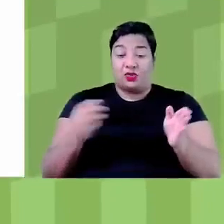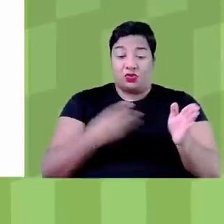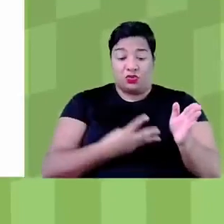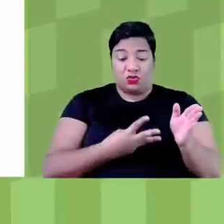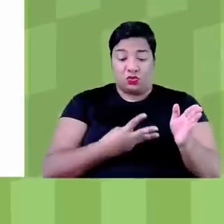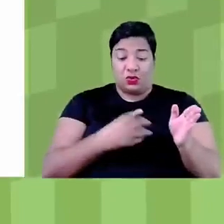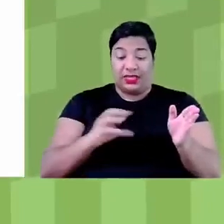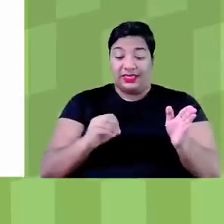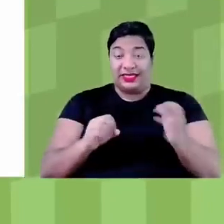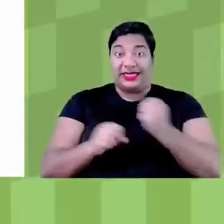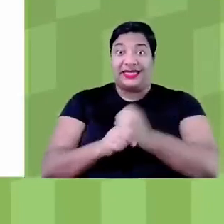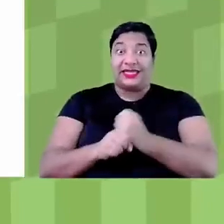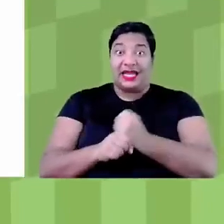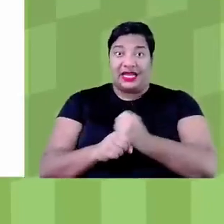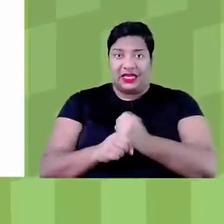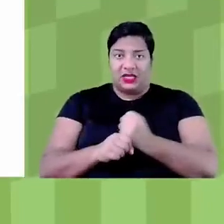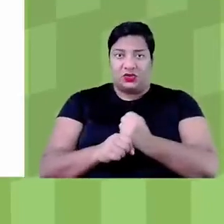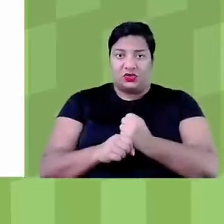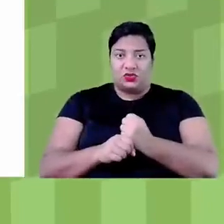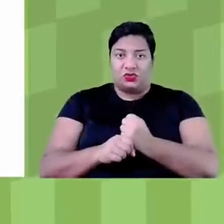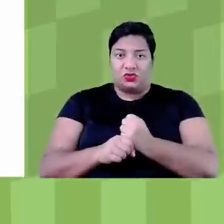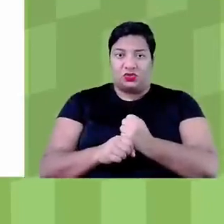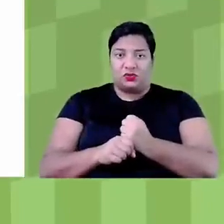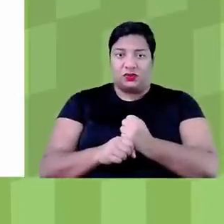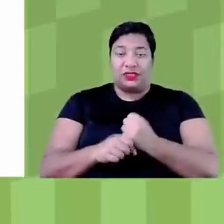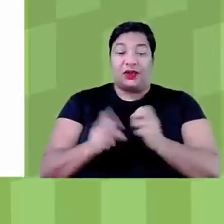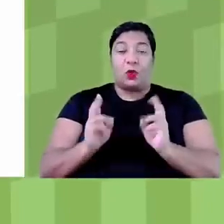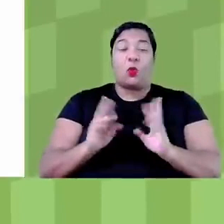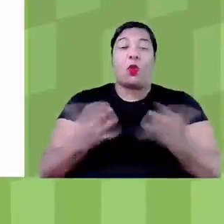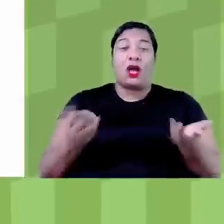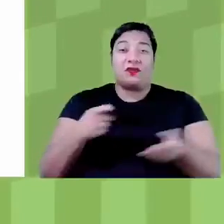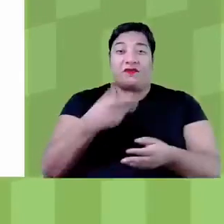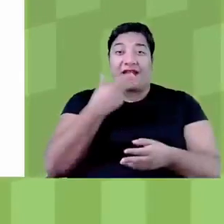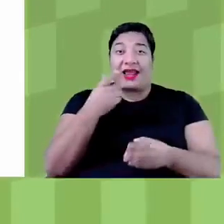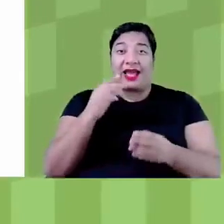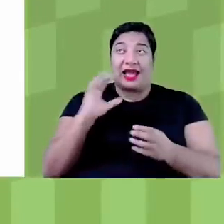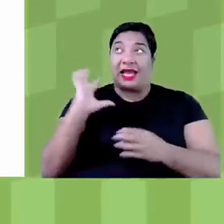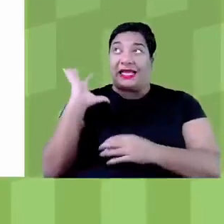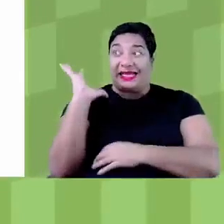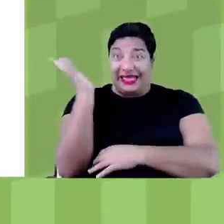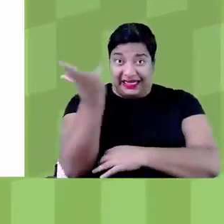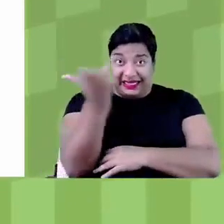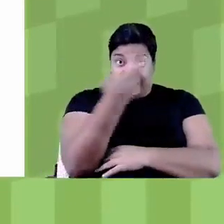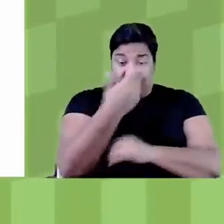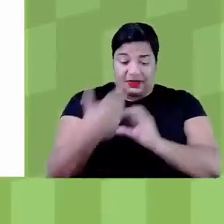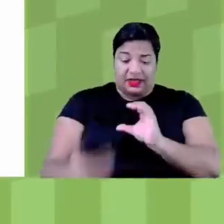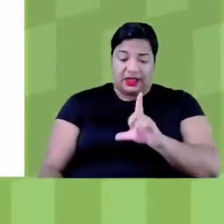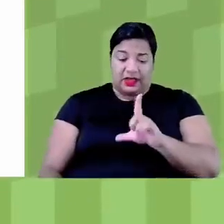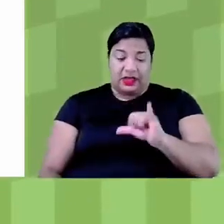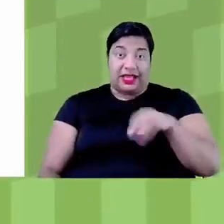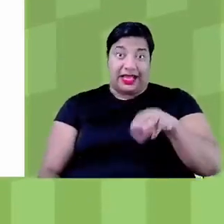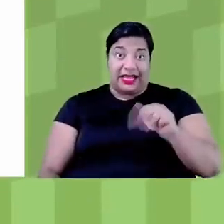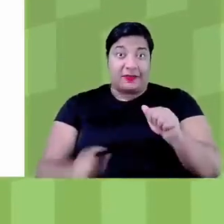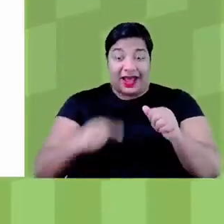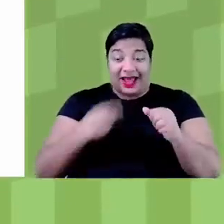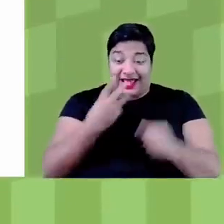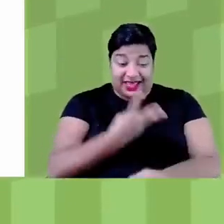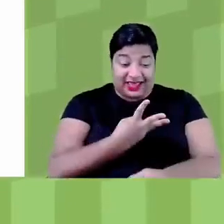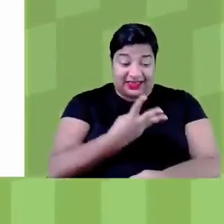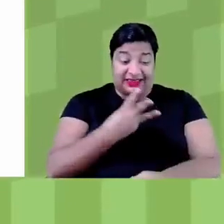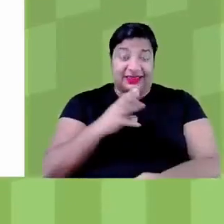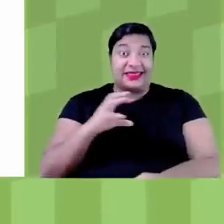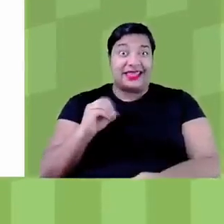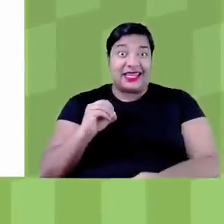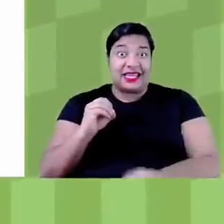se pensar clima é uma unidade de 30 anos. Então, quando a gente fala de tempo e clima, são